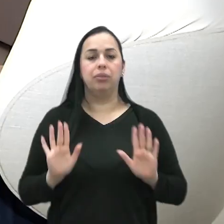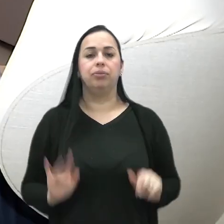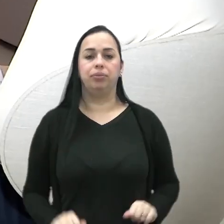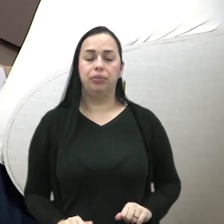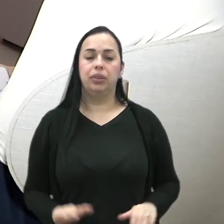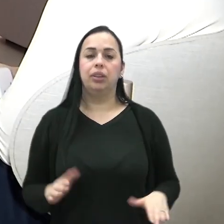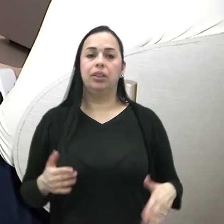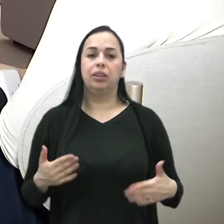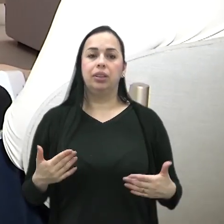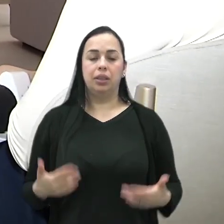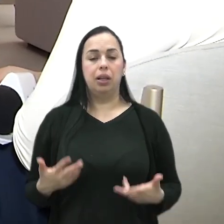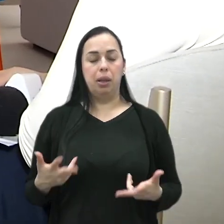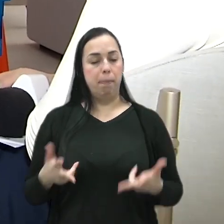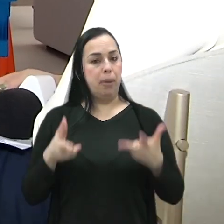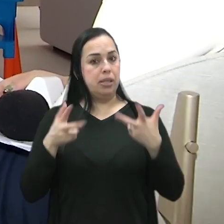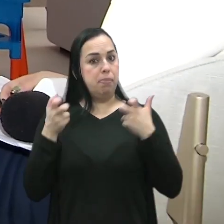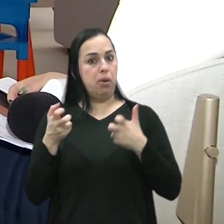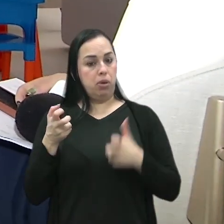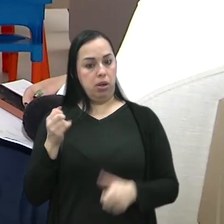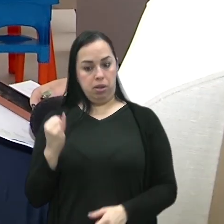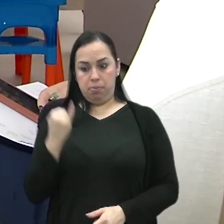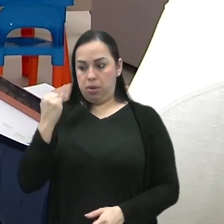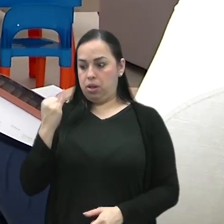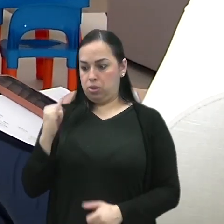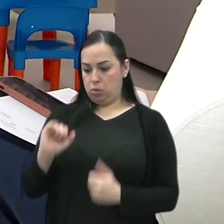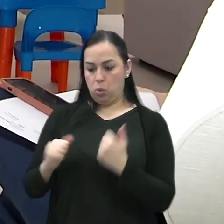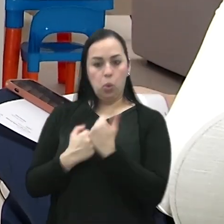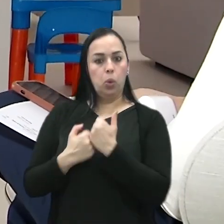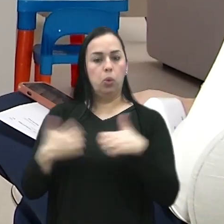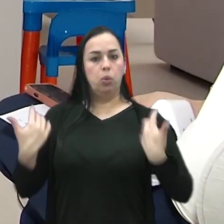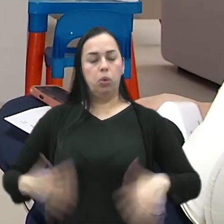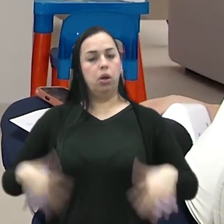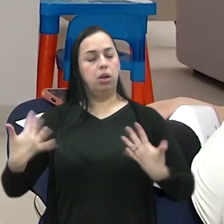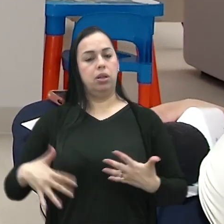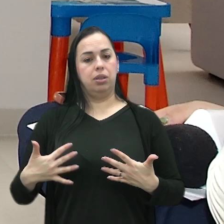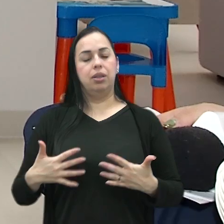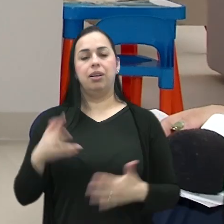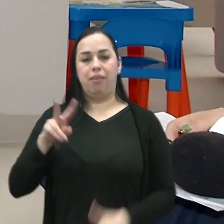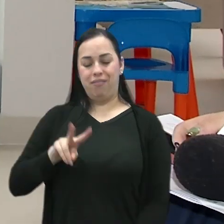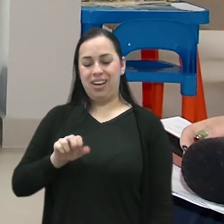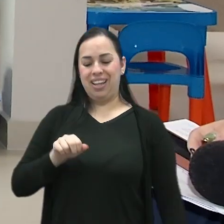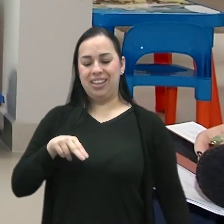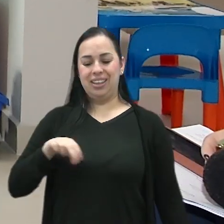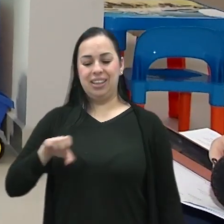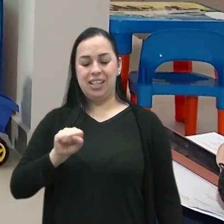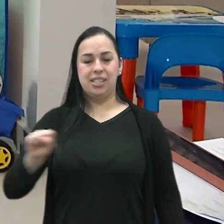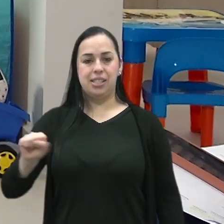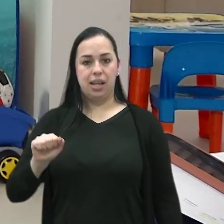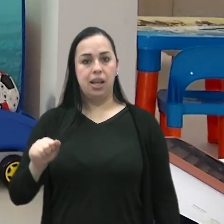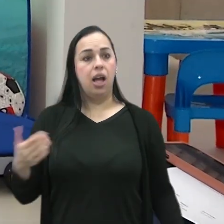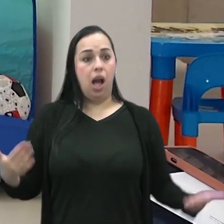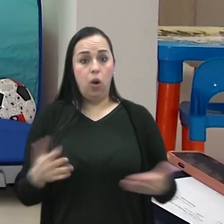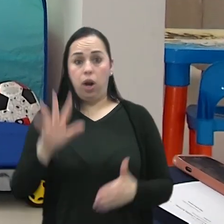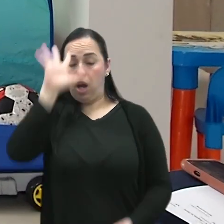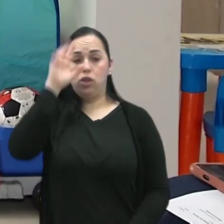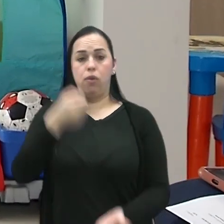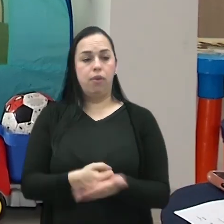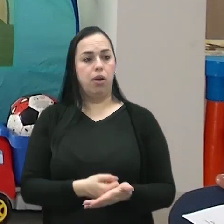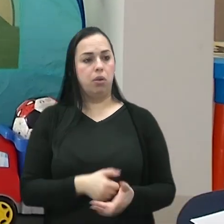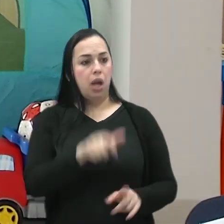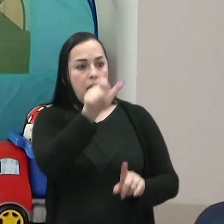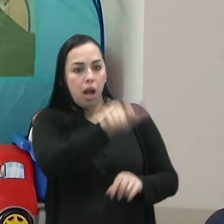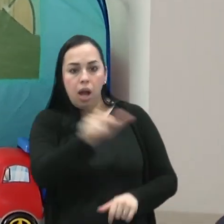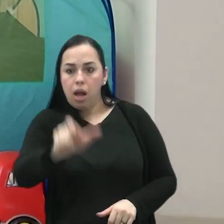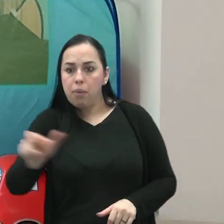naturalidade. Depois de perceber a importância do suporte psicológico materno, Vanessa decidiu ajudar outras